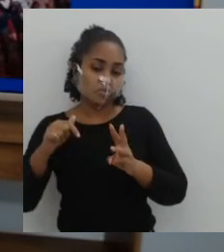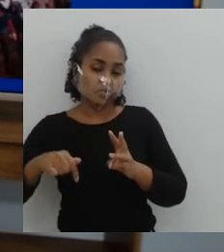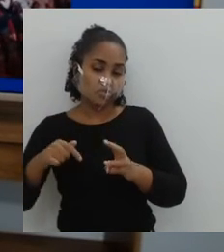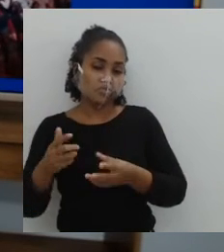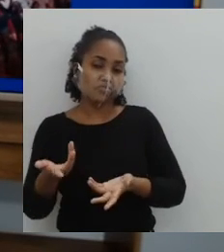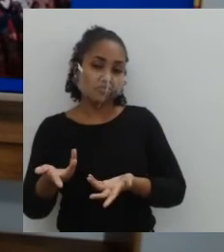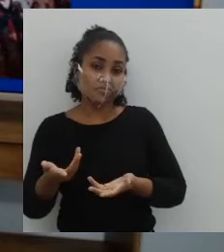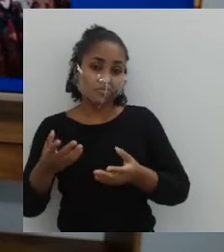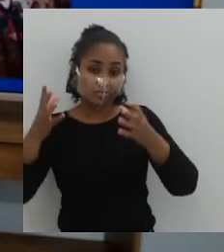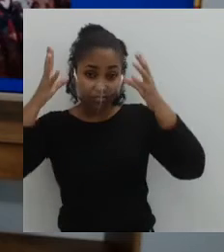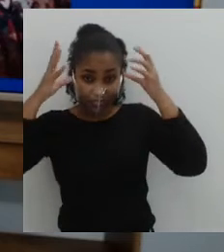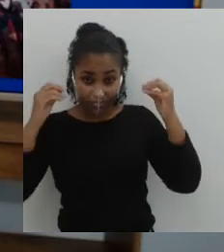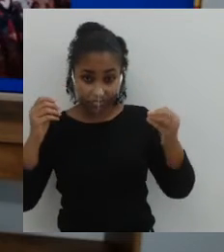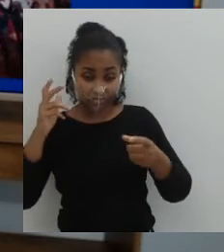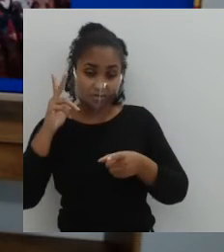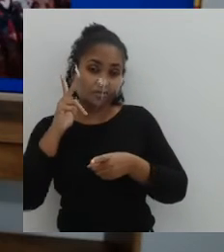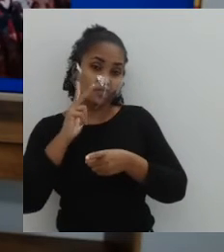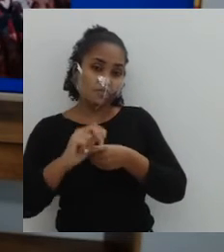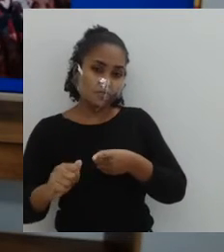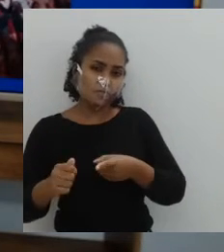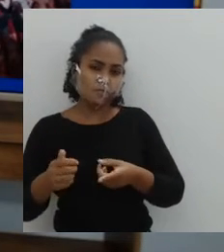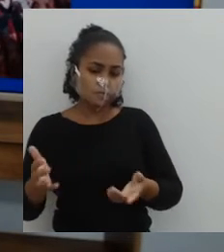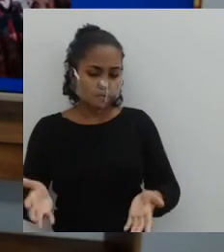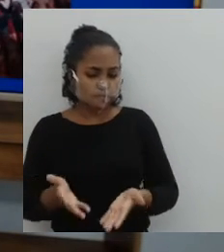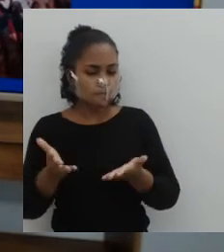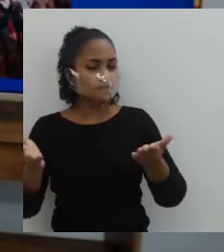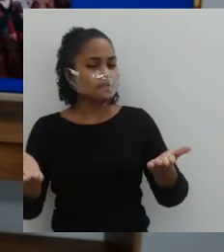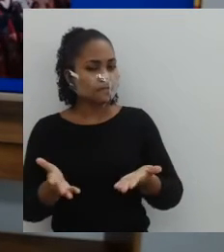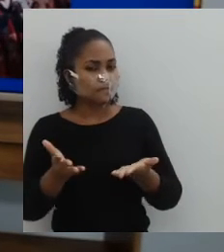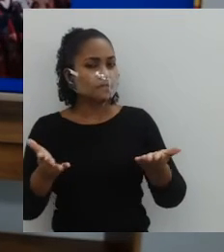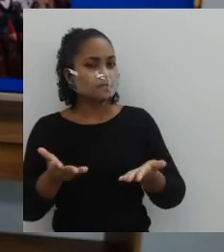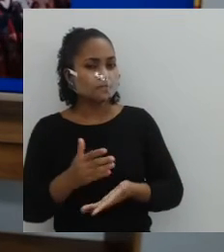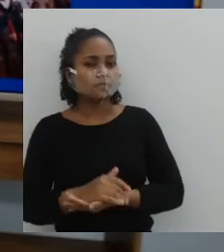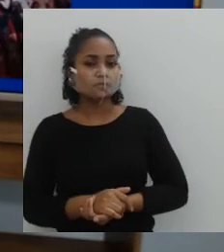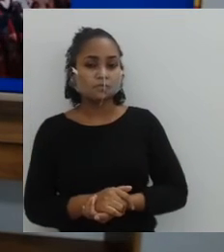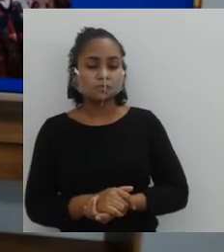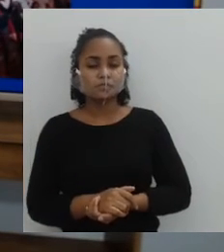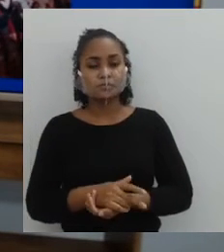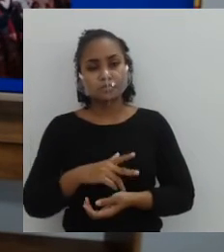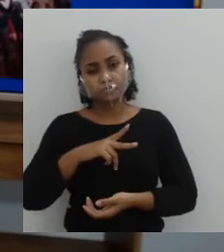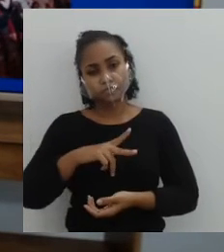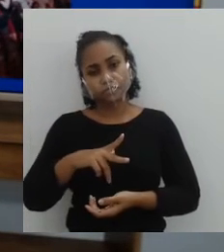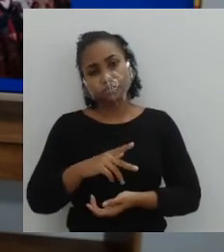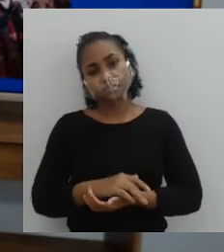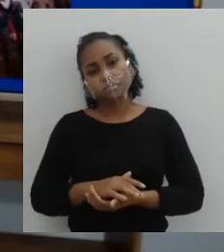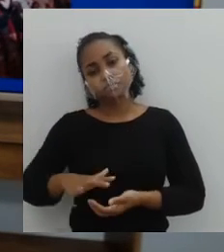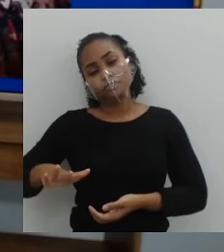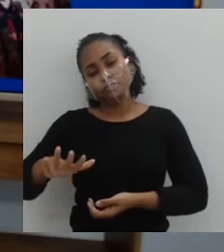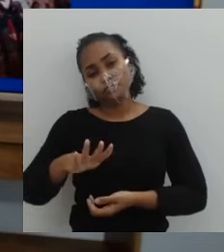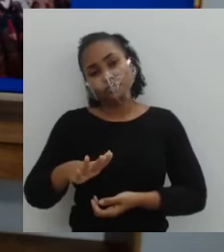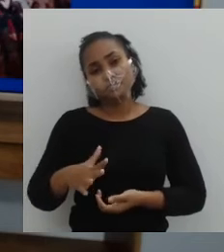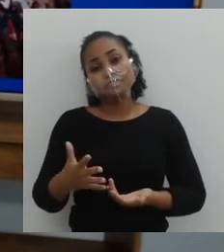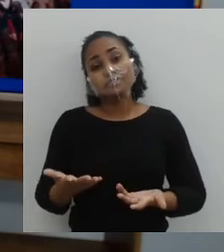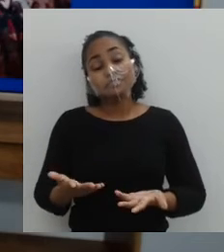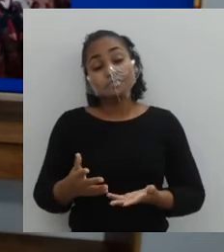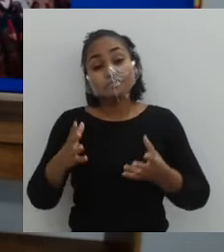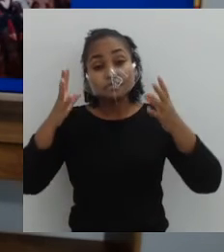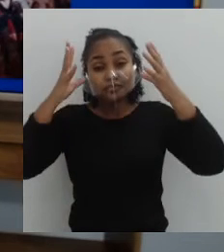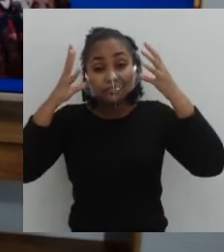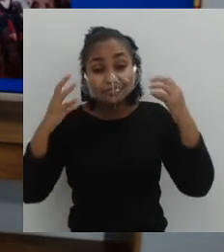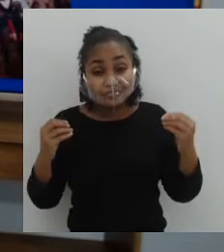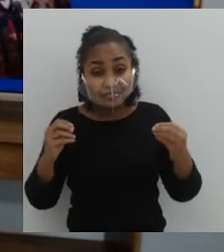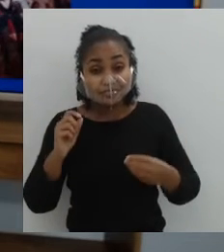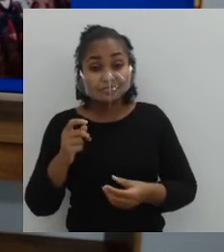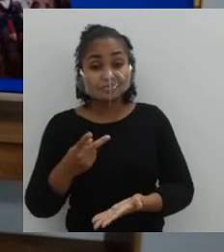Claro que aí os holandeses ganharam muitas investidas desses portugueses junto com os nativos e os